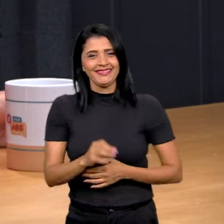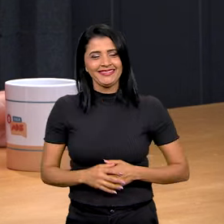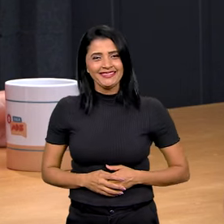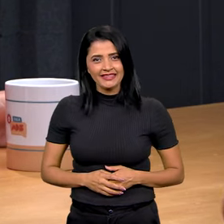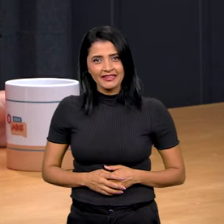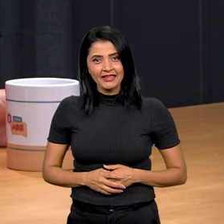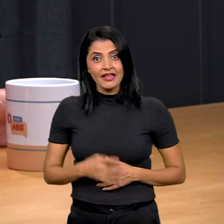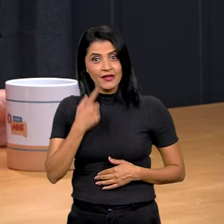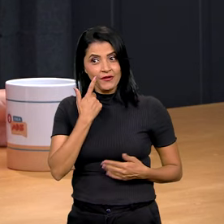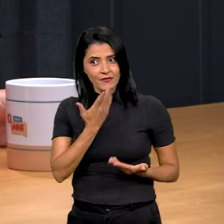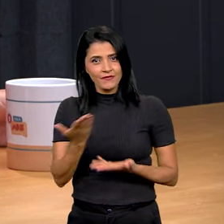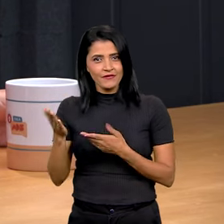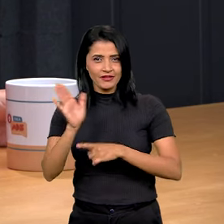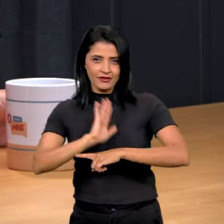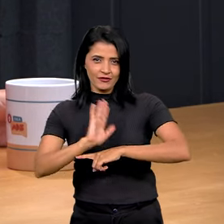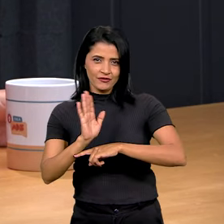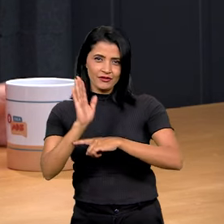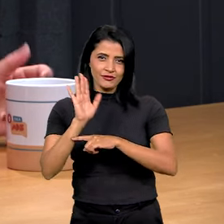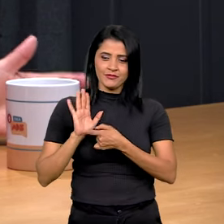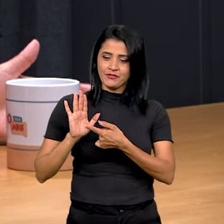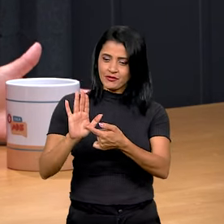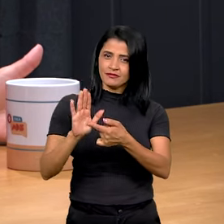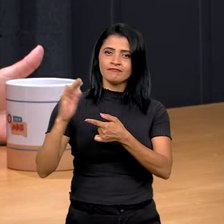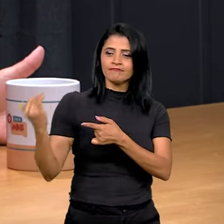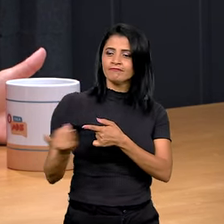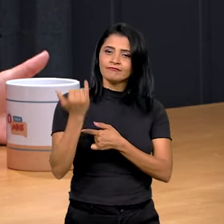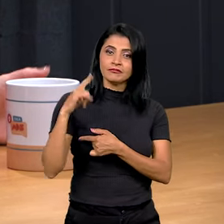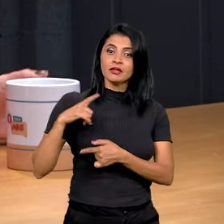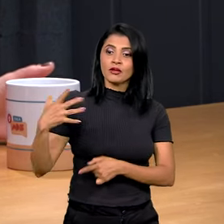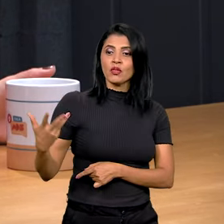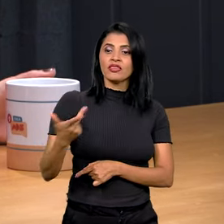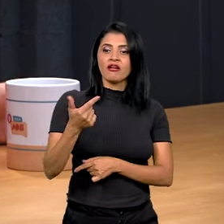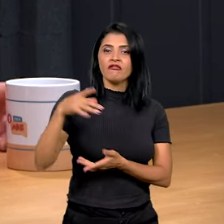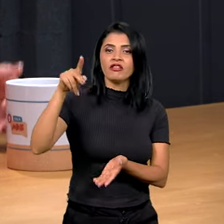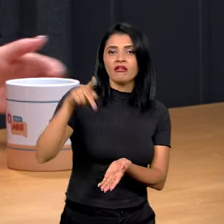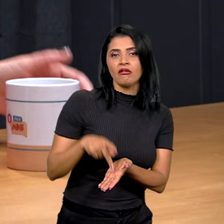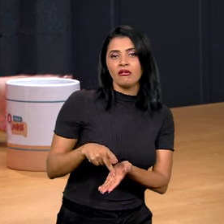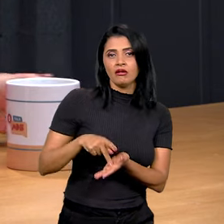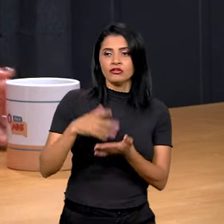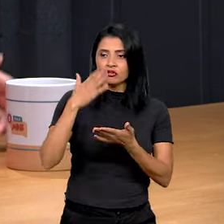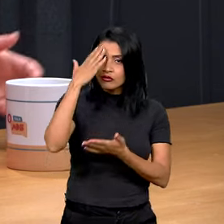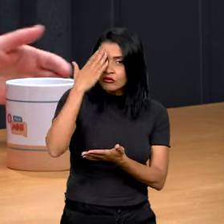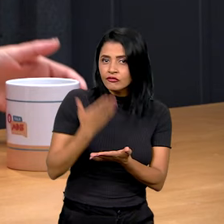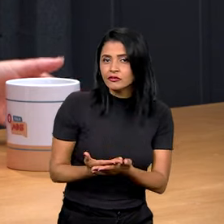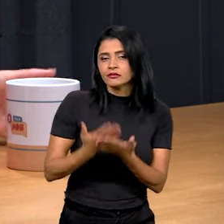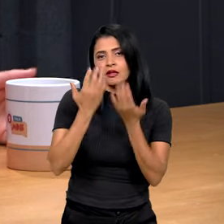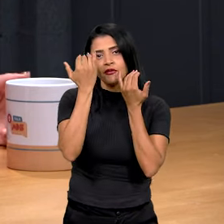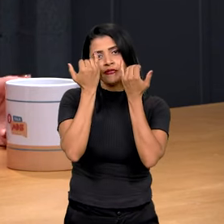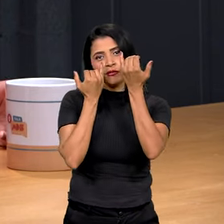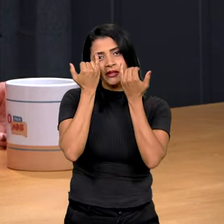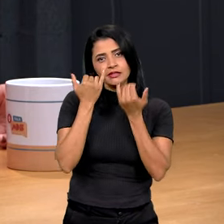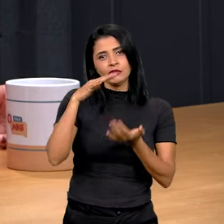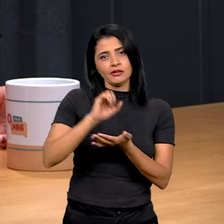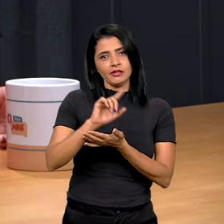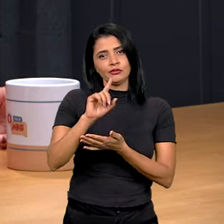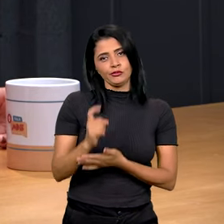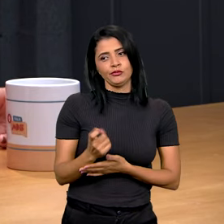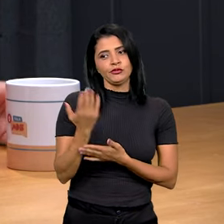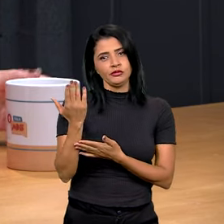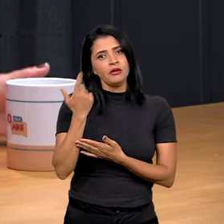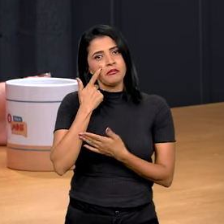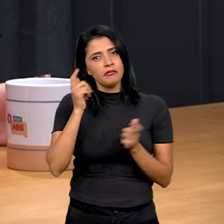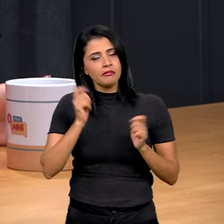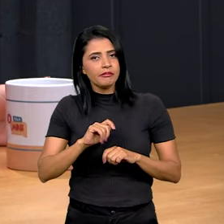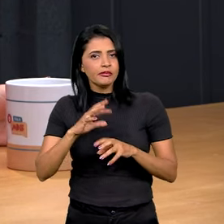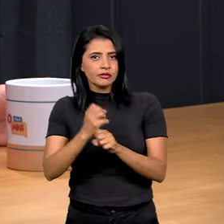exatamente agora nós vamos assistir a um vídeo que mostra a importância de se ter qualidade veracidade confiança nas informações do cadastro